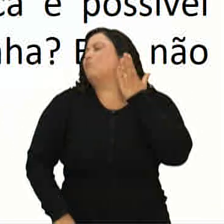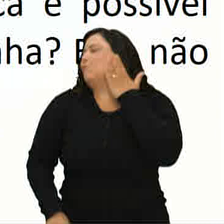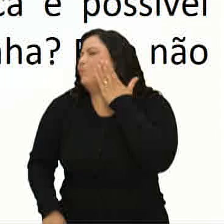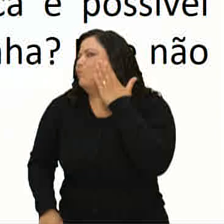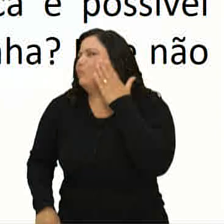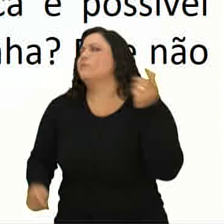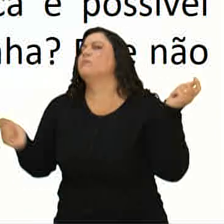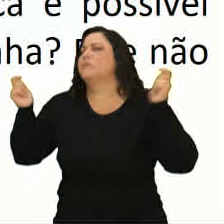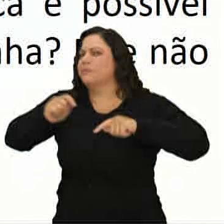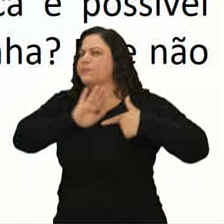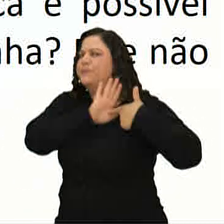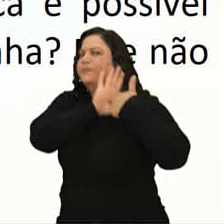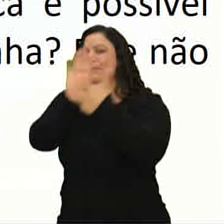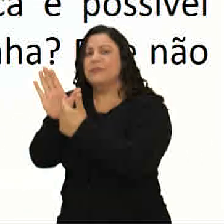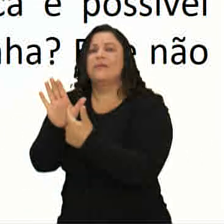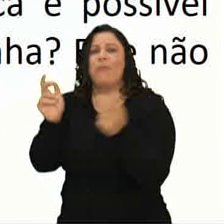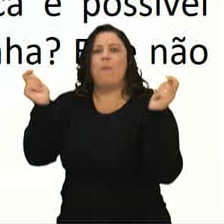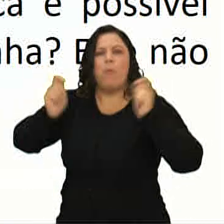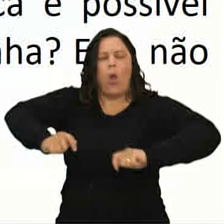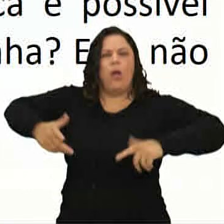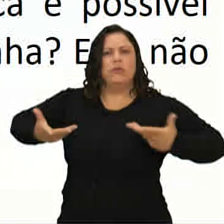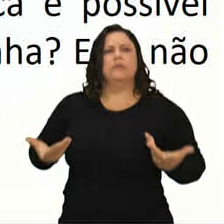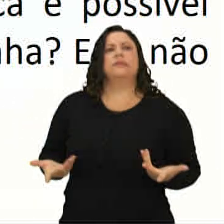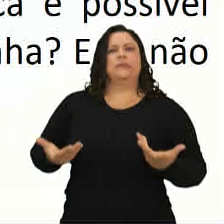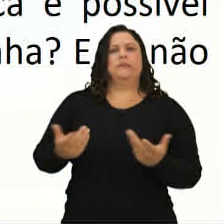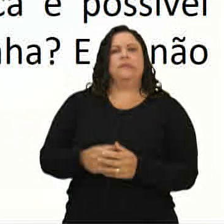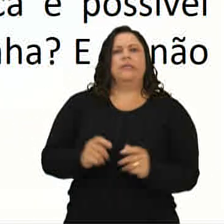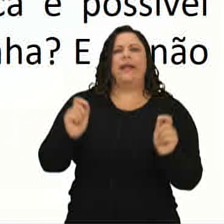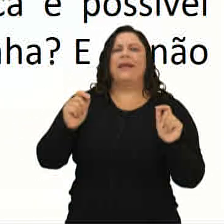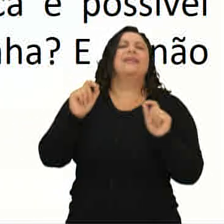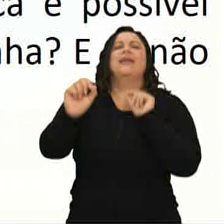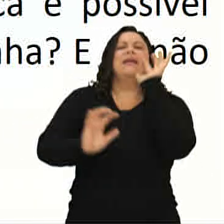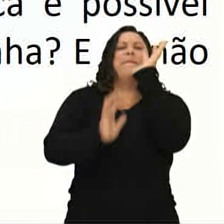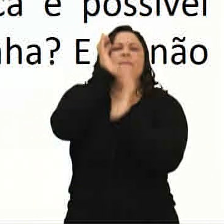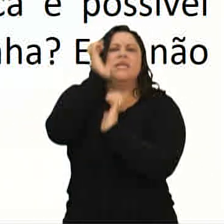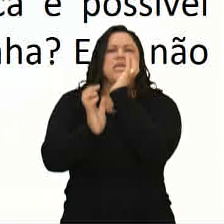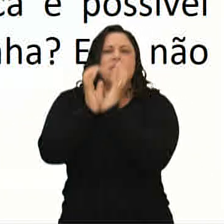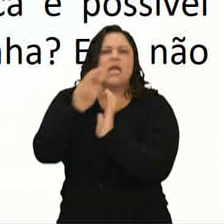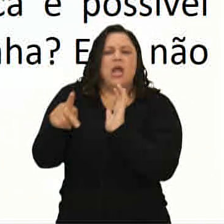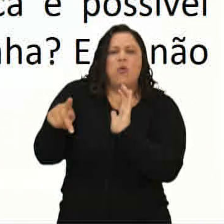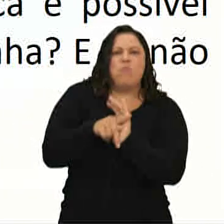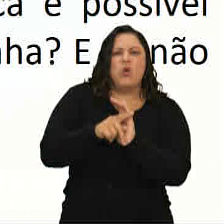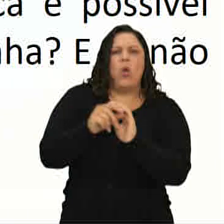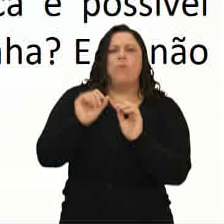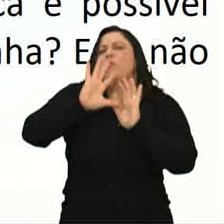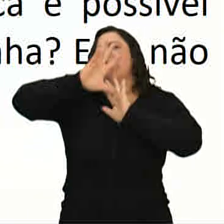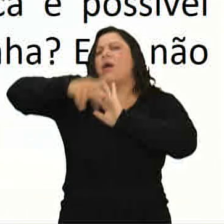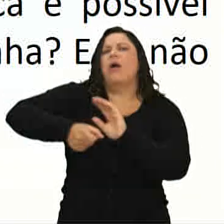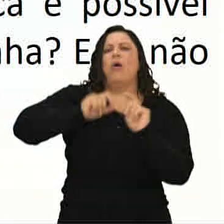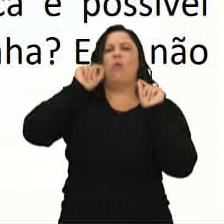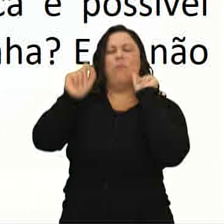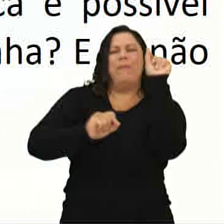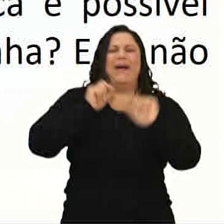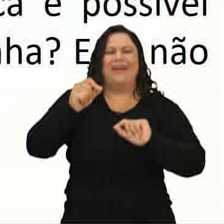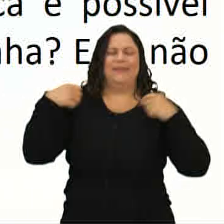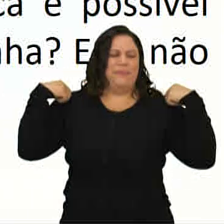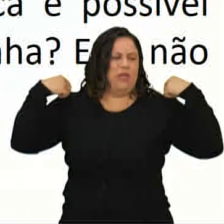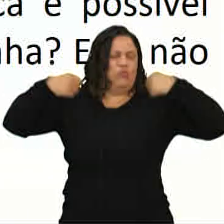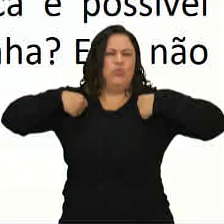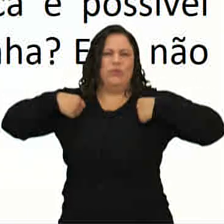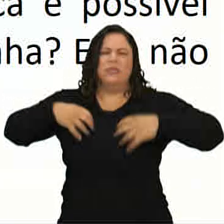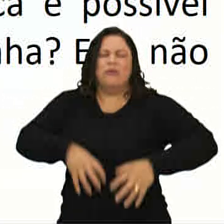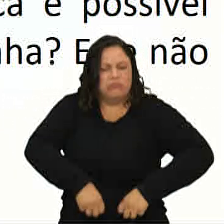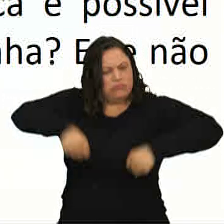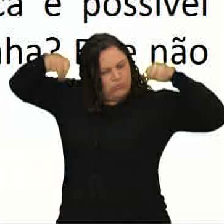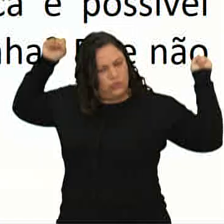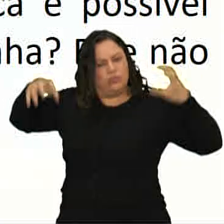aquele que te pleitar contigo para tomar-lhe a túnica, deixe também a veste. E se alguém te obrigar a andar 1 milha,